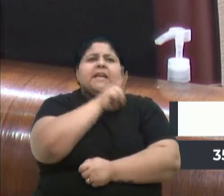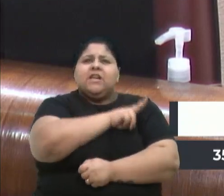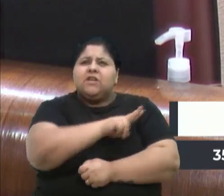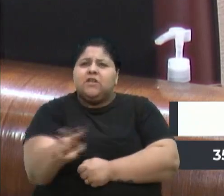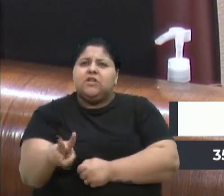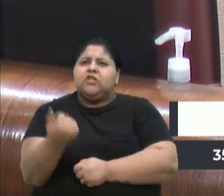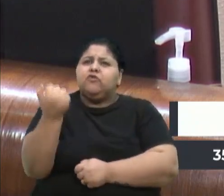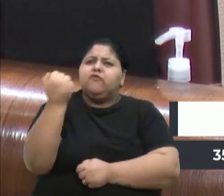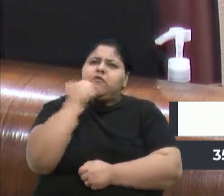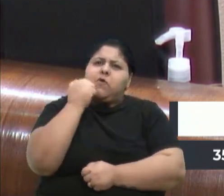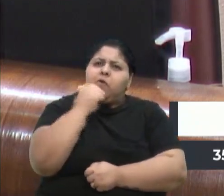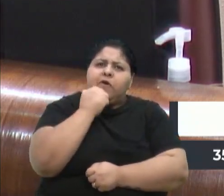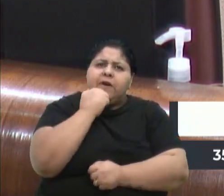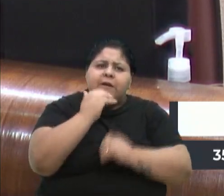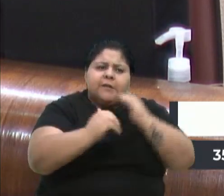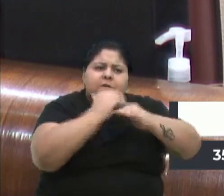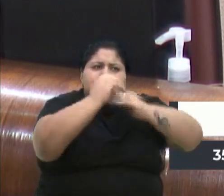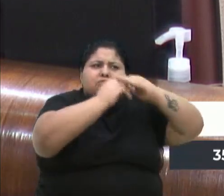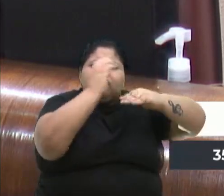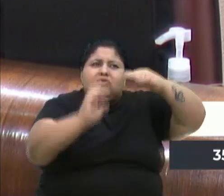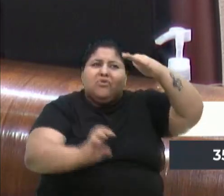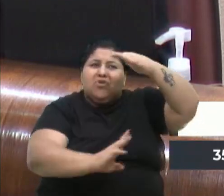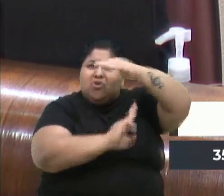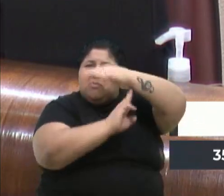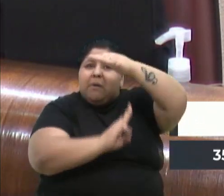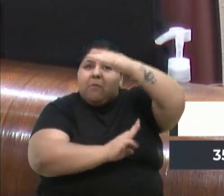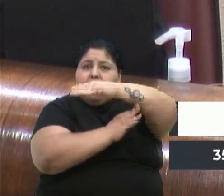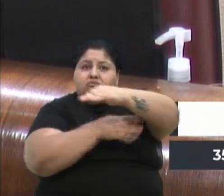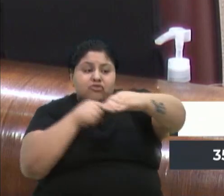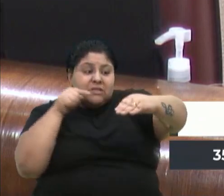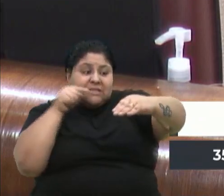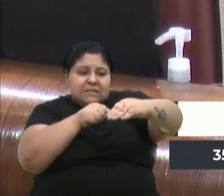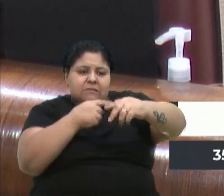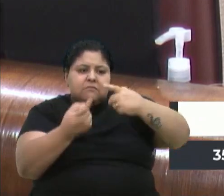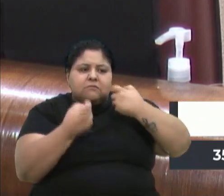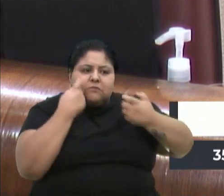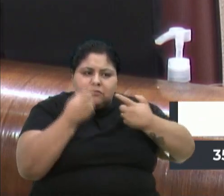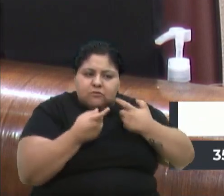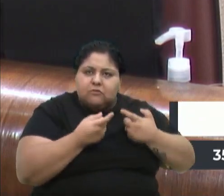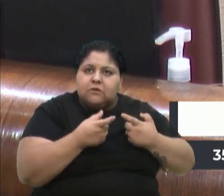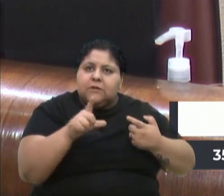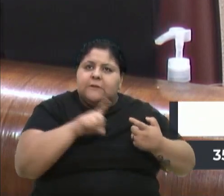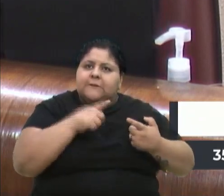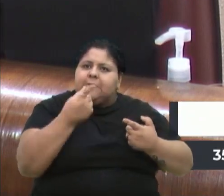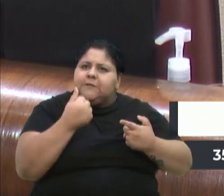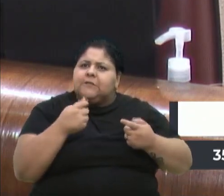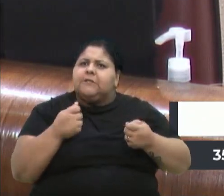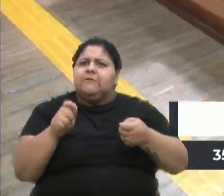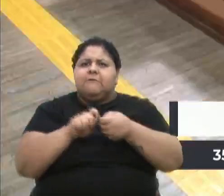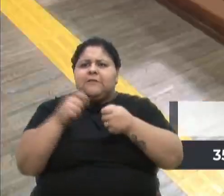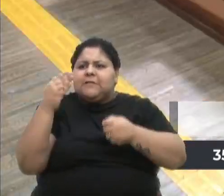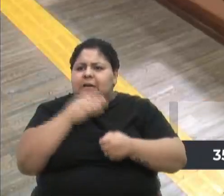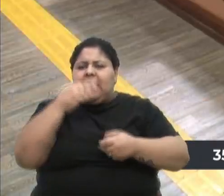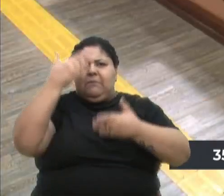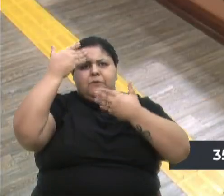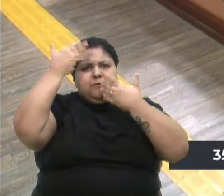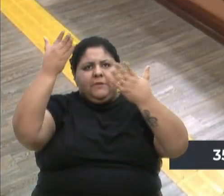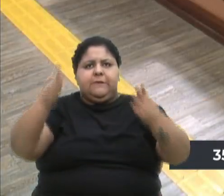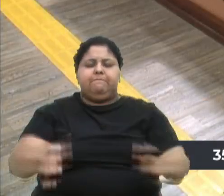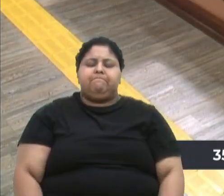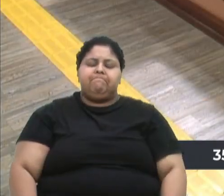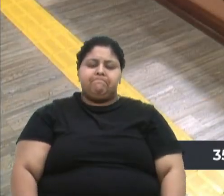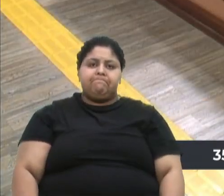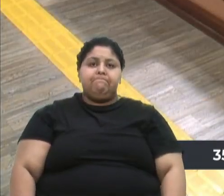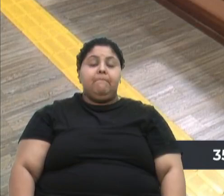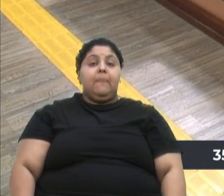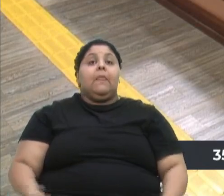num pilar de uma ponte, isso me preocupa. Se o dinheiro está aí, vamos fazer o quanto antes. Obrigado, vereador. Obrigado, vereador. Mas eu acho que é